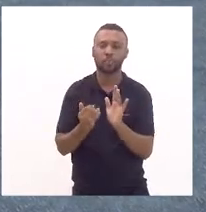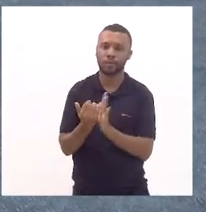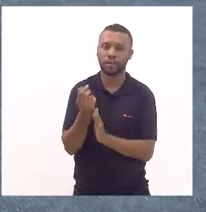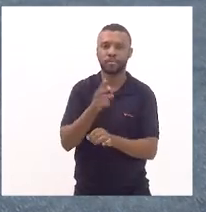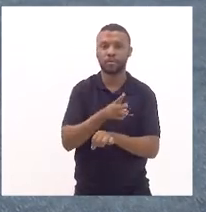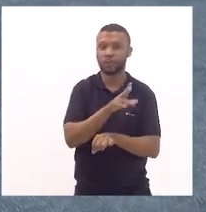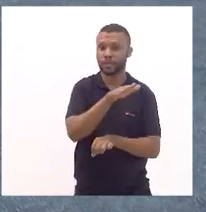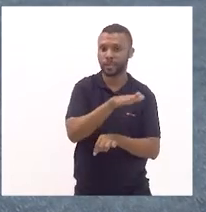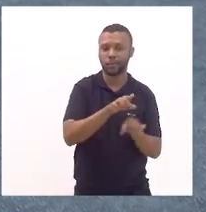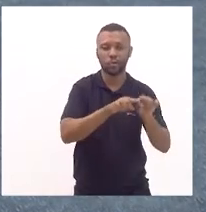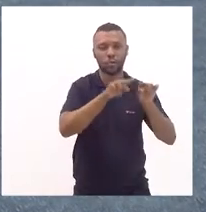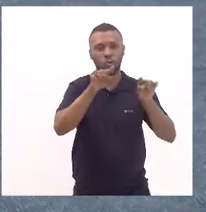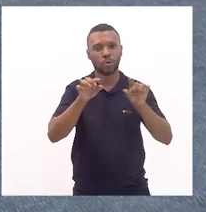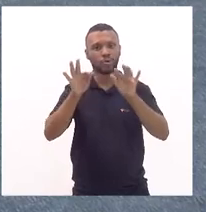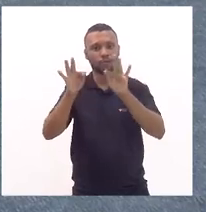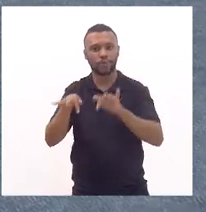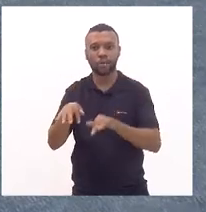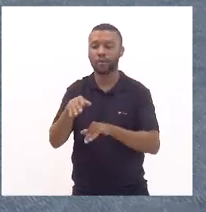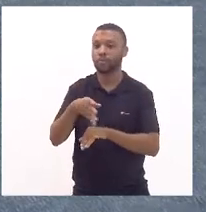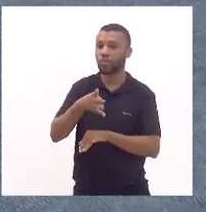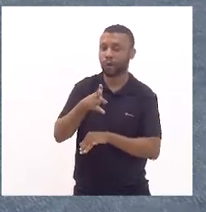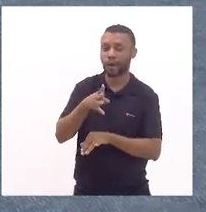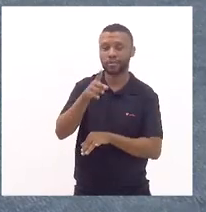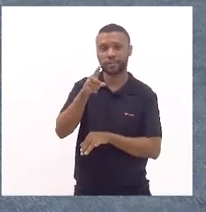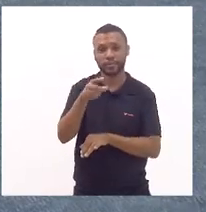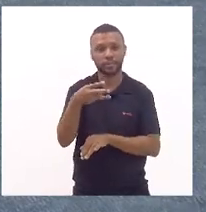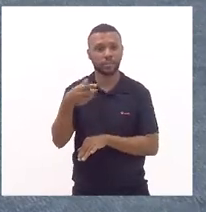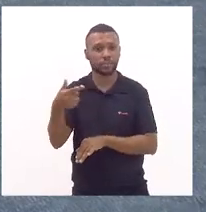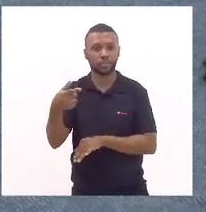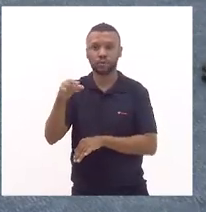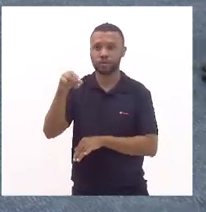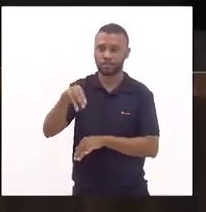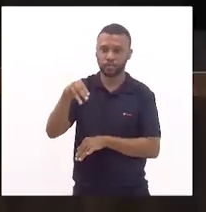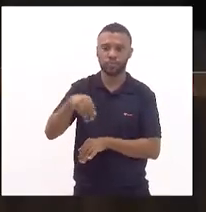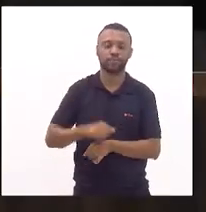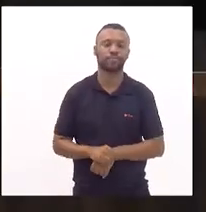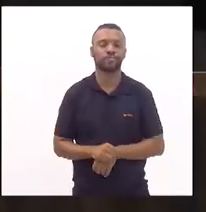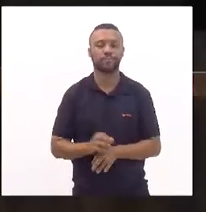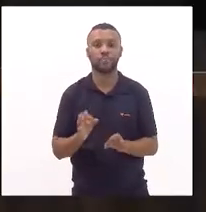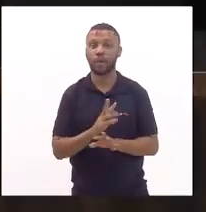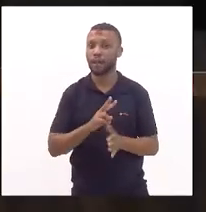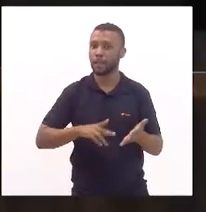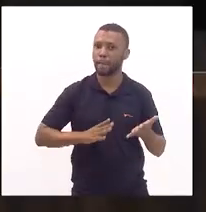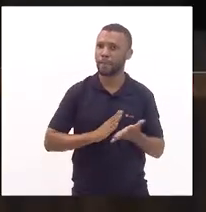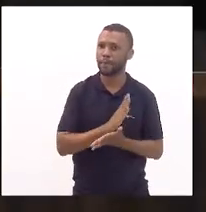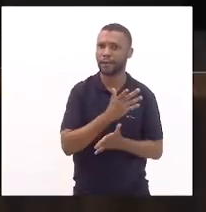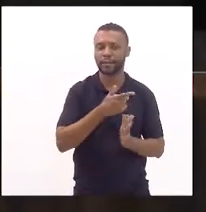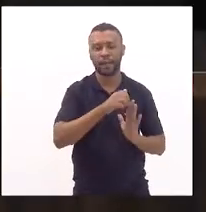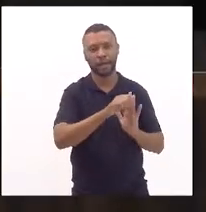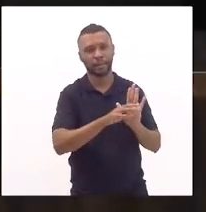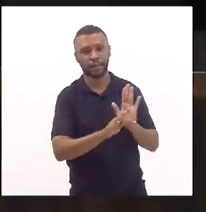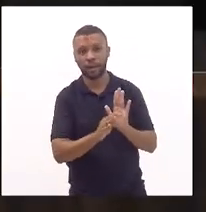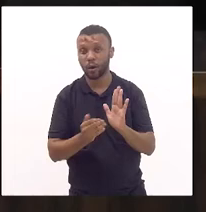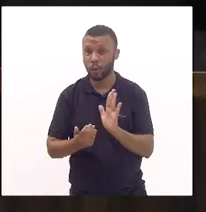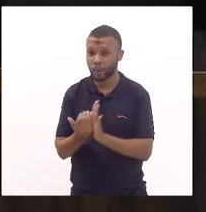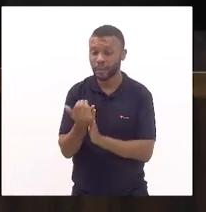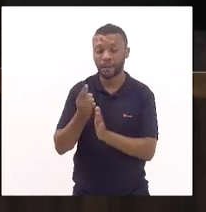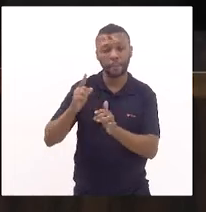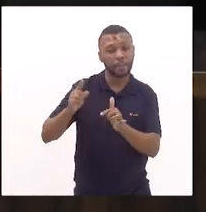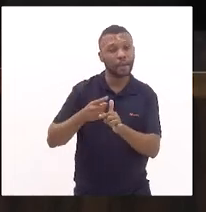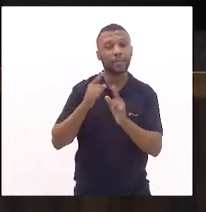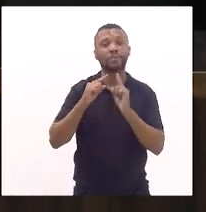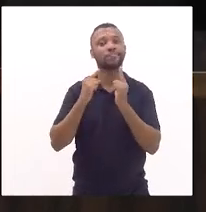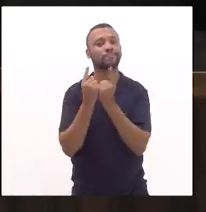horas, encerrou-se às 16 horas e 32 minutos. Lida e aprovada a ata, passa-se a ordem da primeira sessão